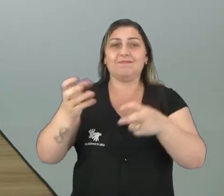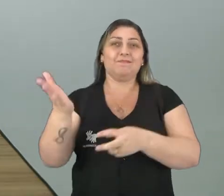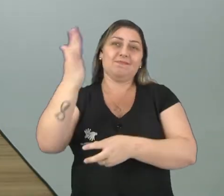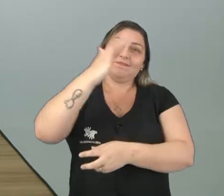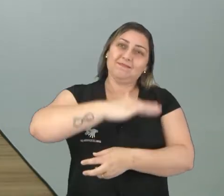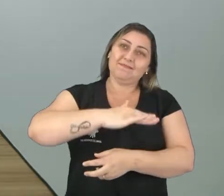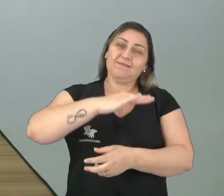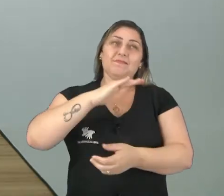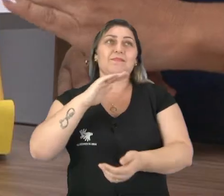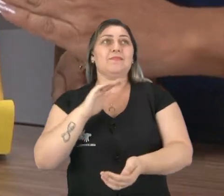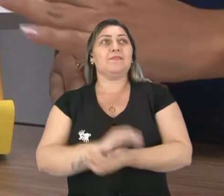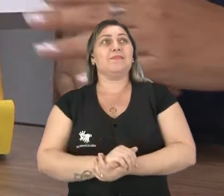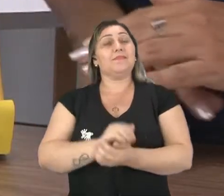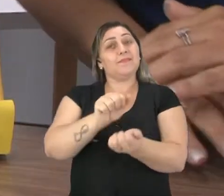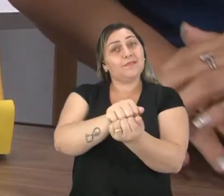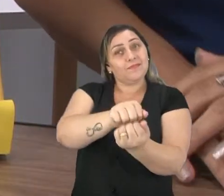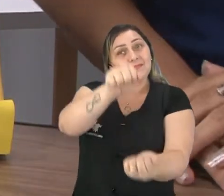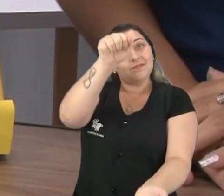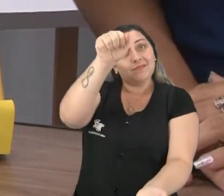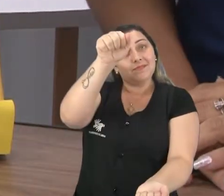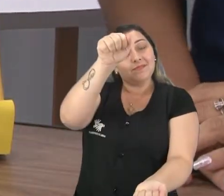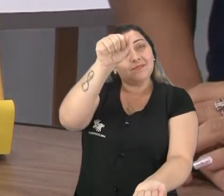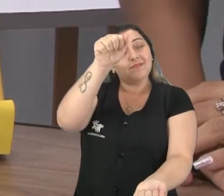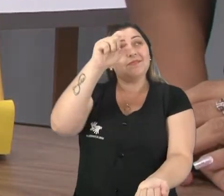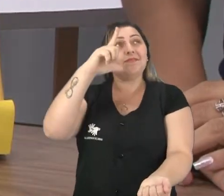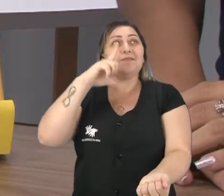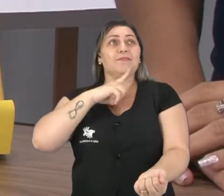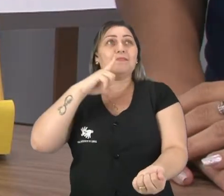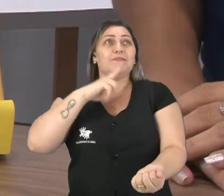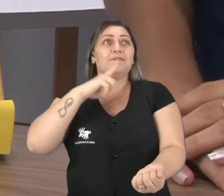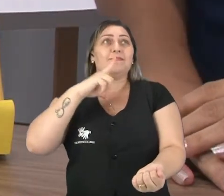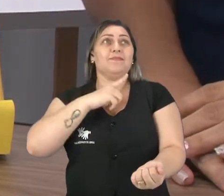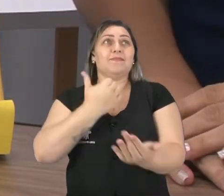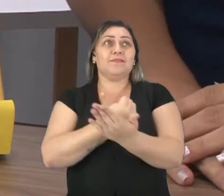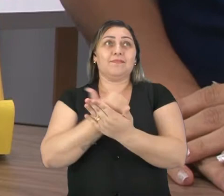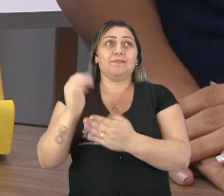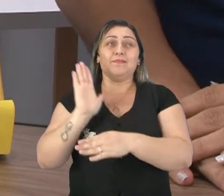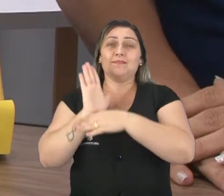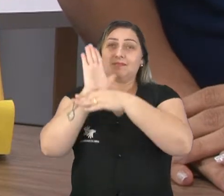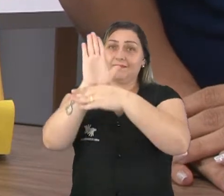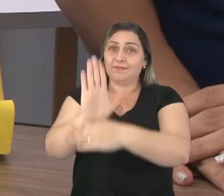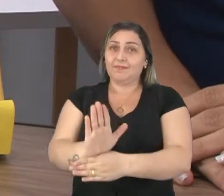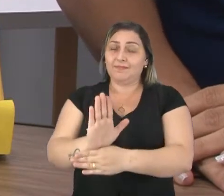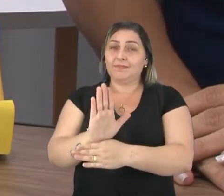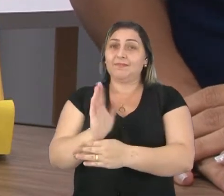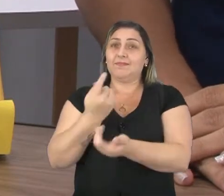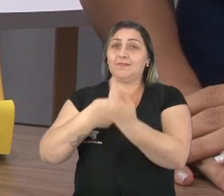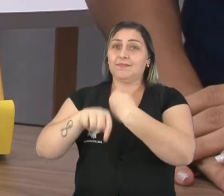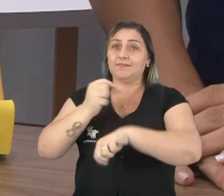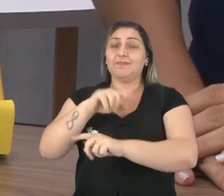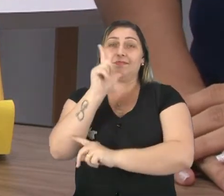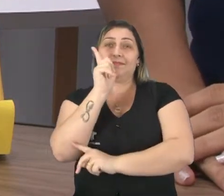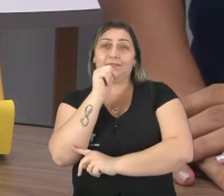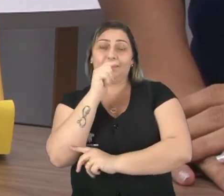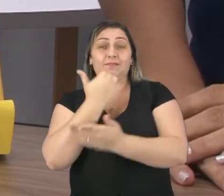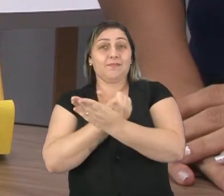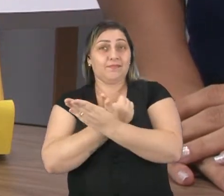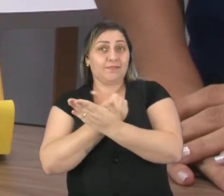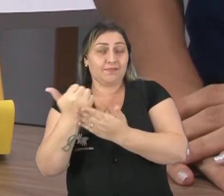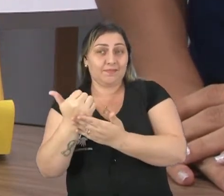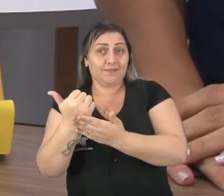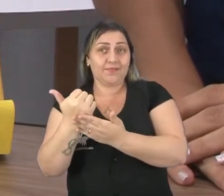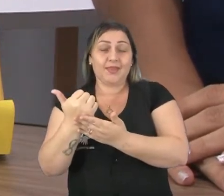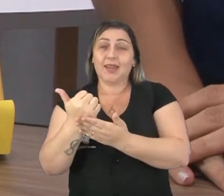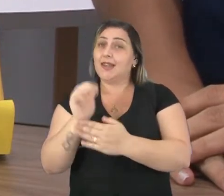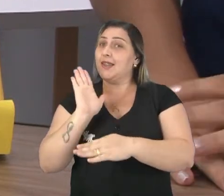lá. Então, temos aqui um cartaz. Nele temos ações que ajudam na economia da água e